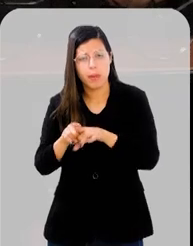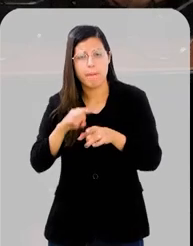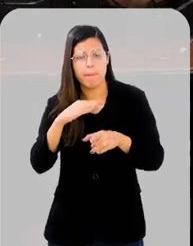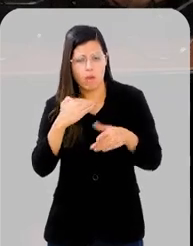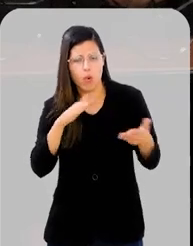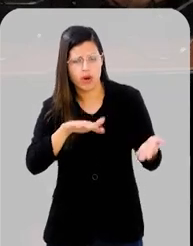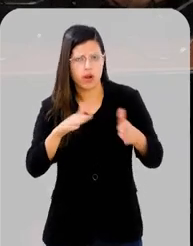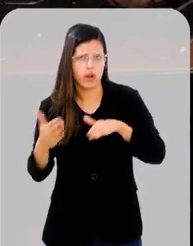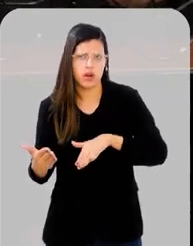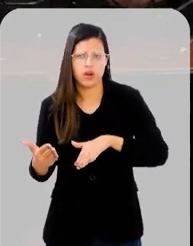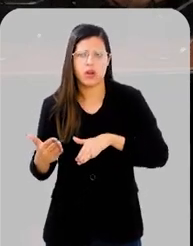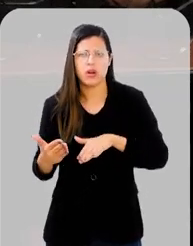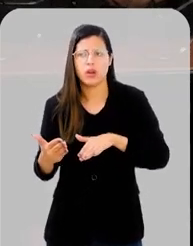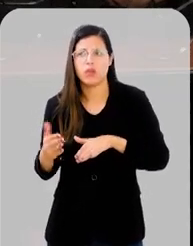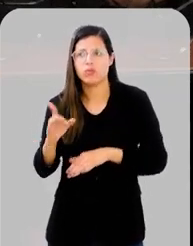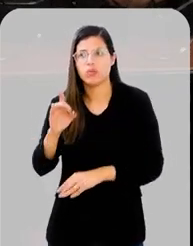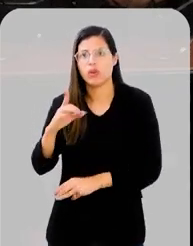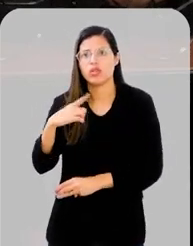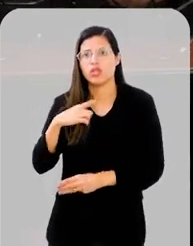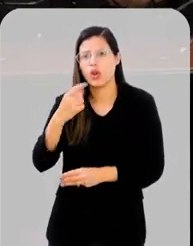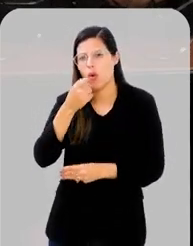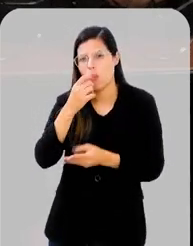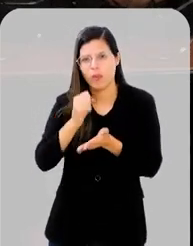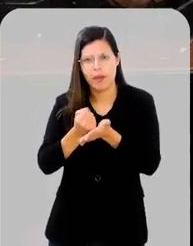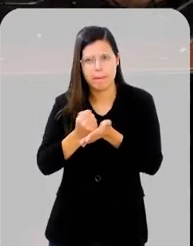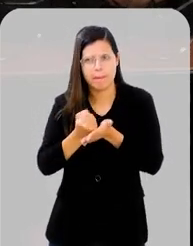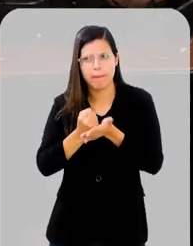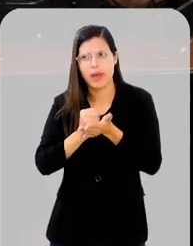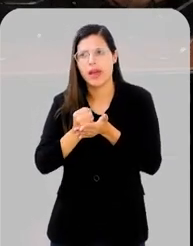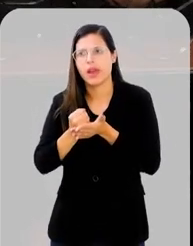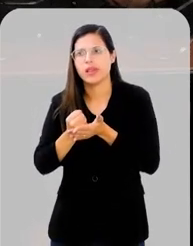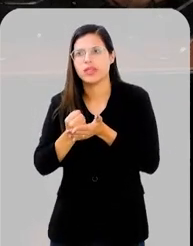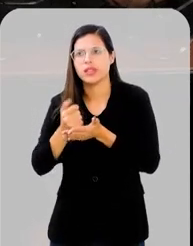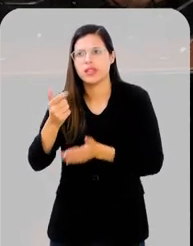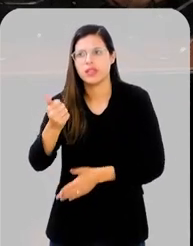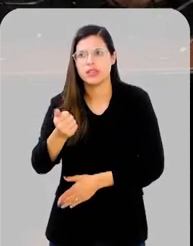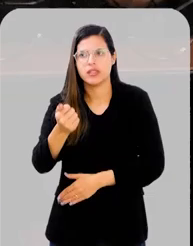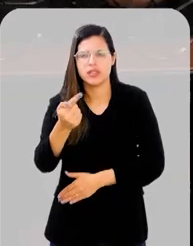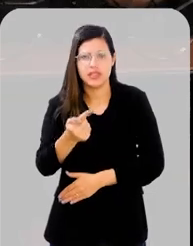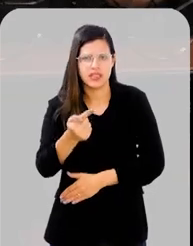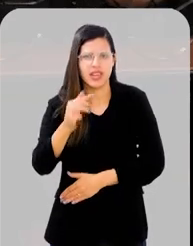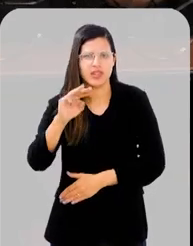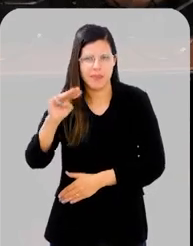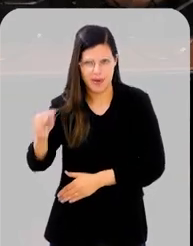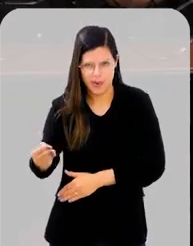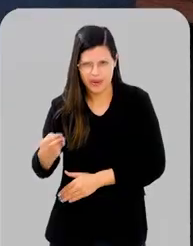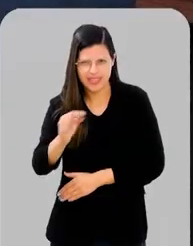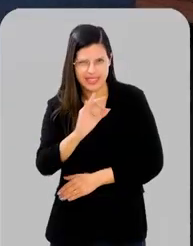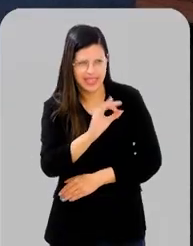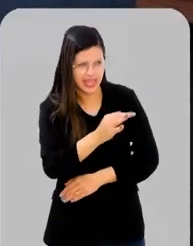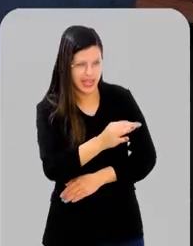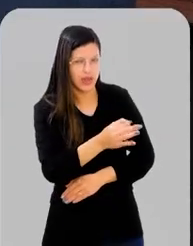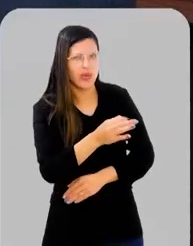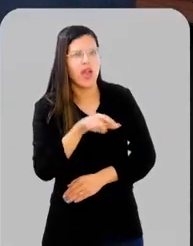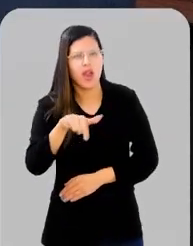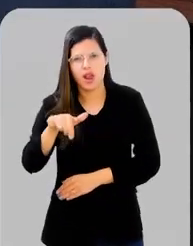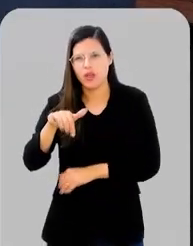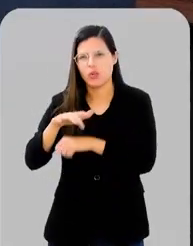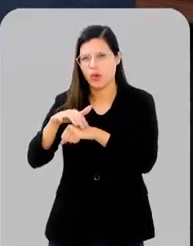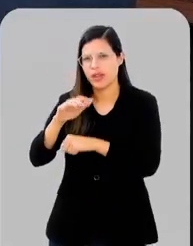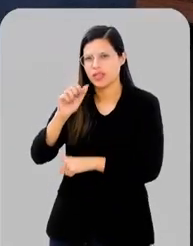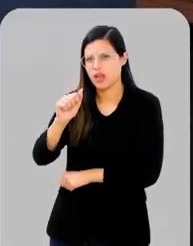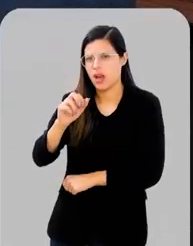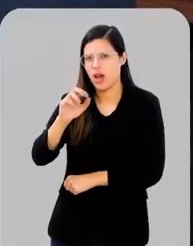só tinha uma medicação custava bagatela de 17 milhões 17 milhões is atrofia muscular